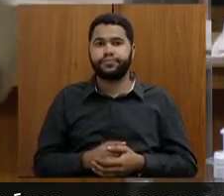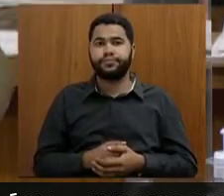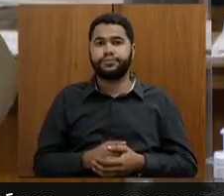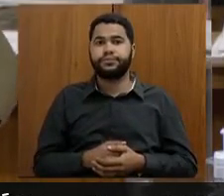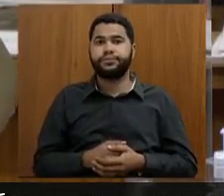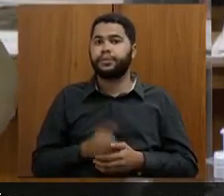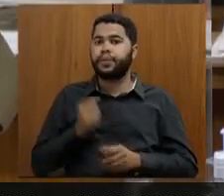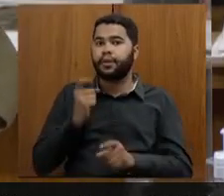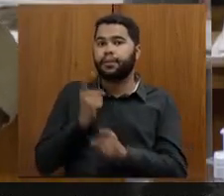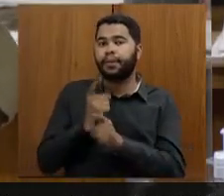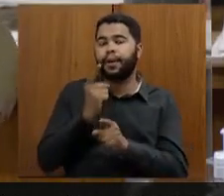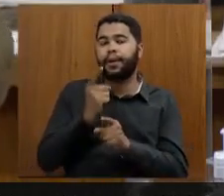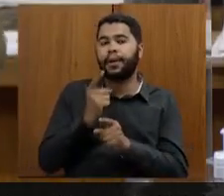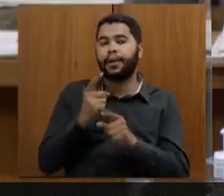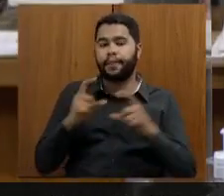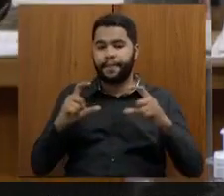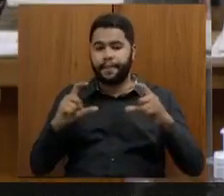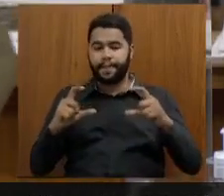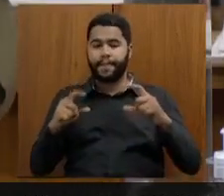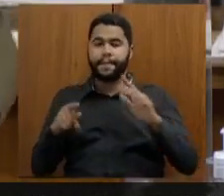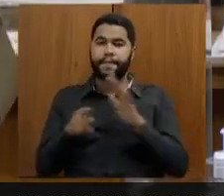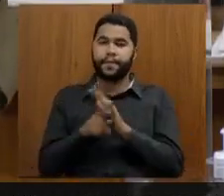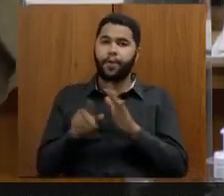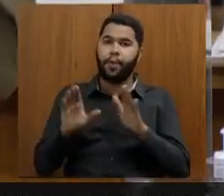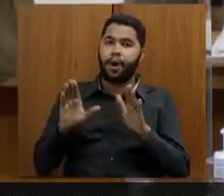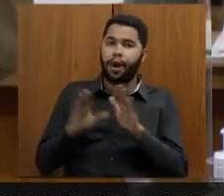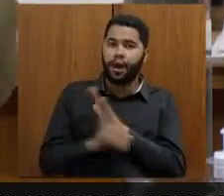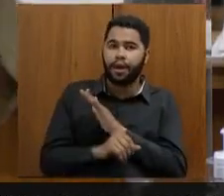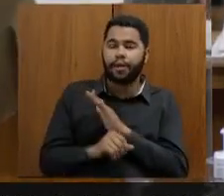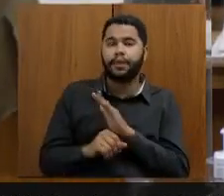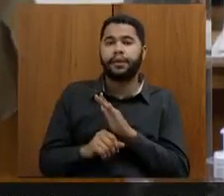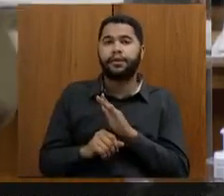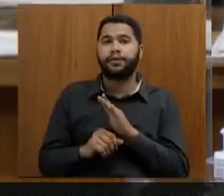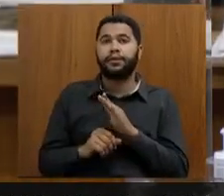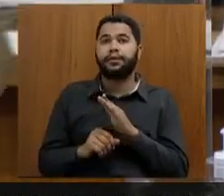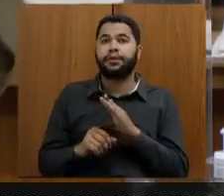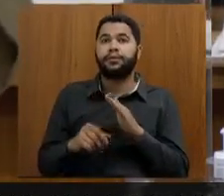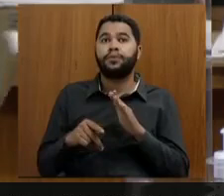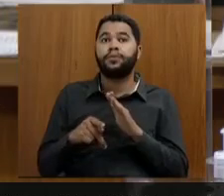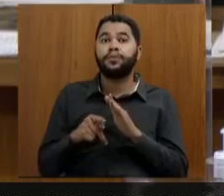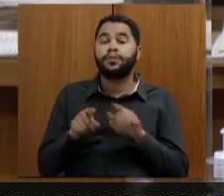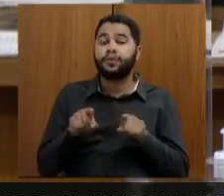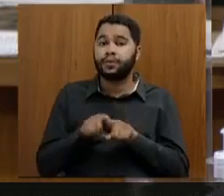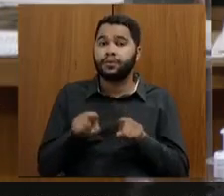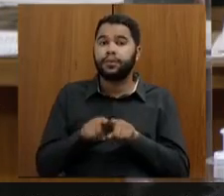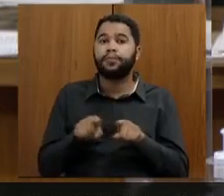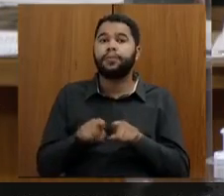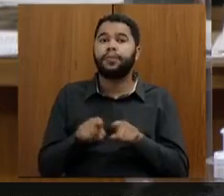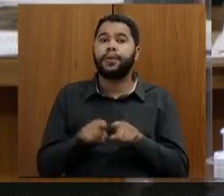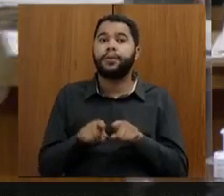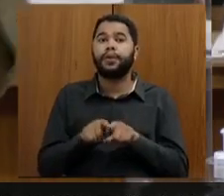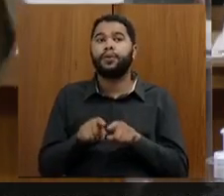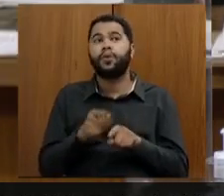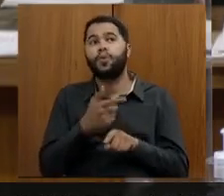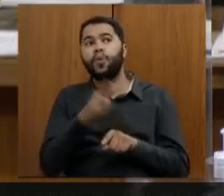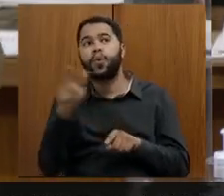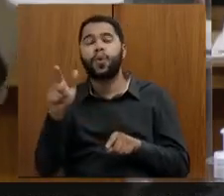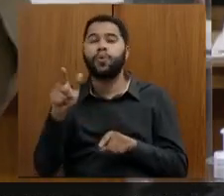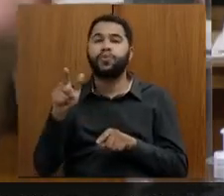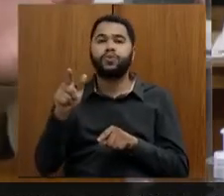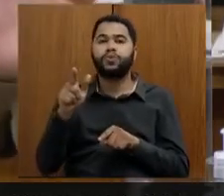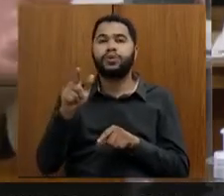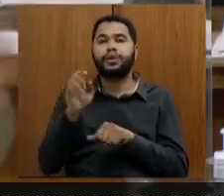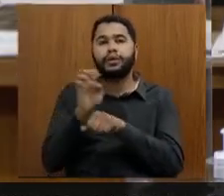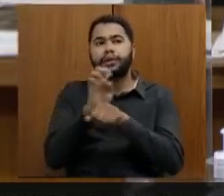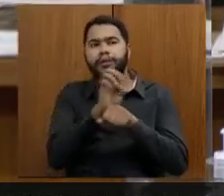é o Hélio se ele identifica se aquela placa ela foi vítima de um furto e quando ela passava na entrada e mesa e agora compartilhando com visitado Às vezes